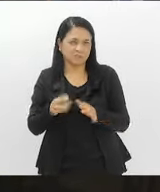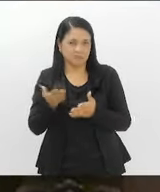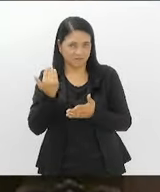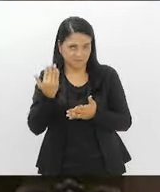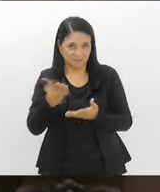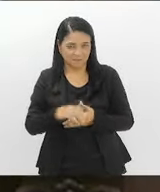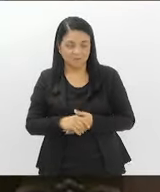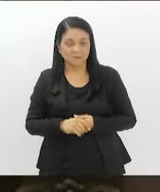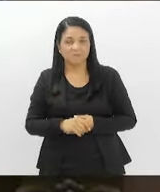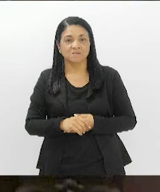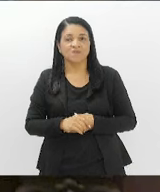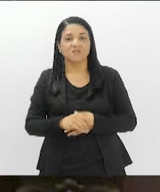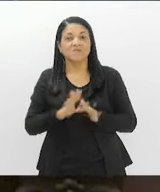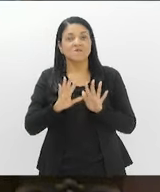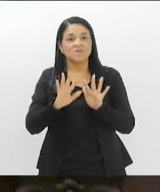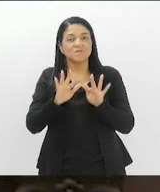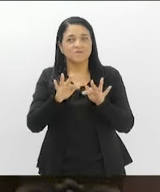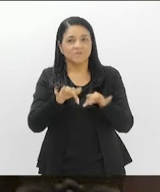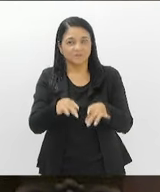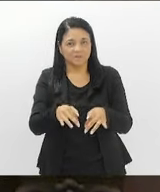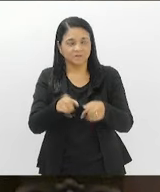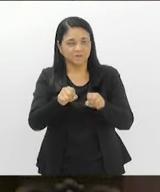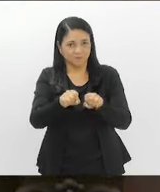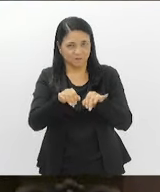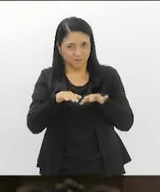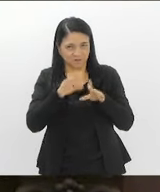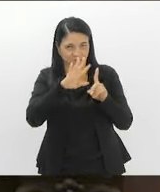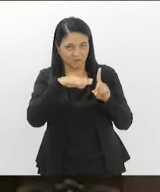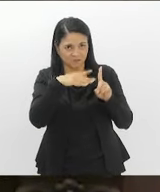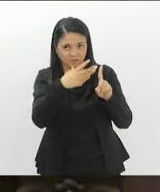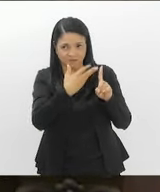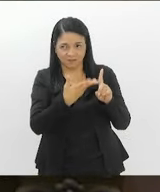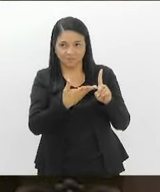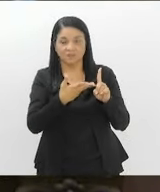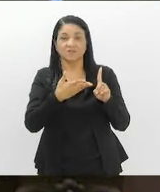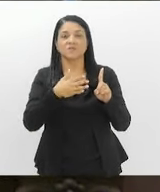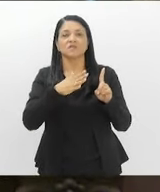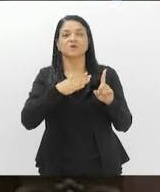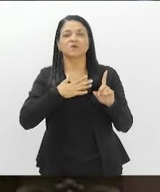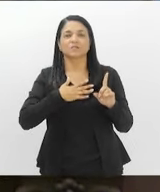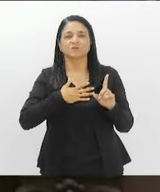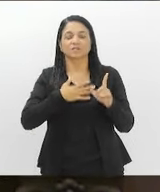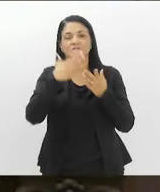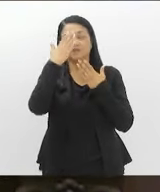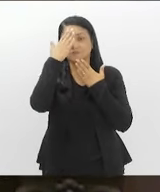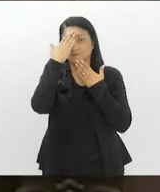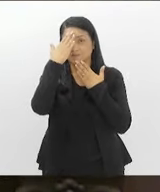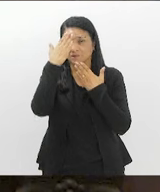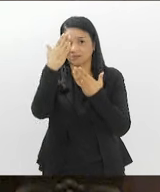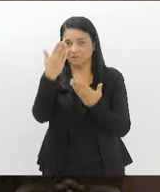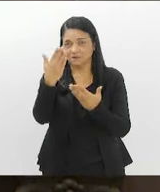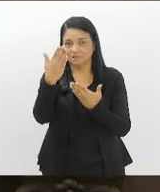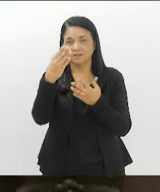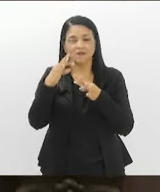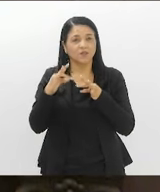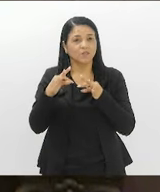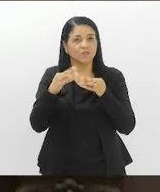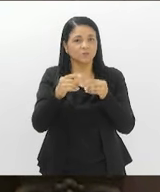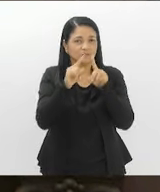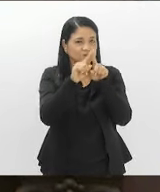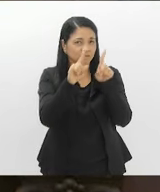finalizando nossa sessão solene, eu gostaria de agradecer a todos os